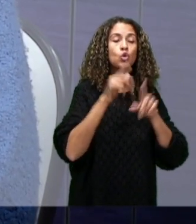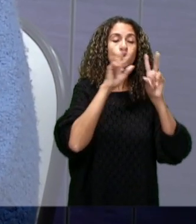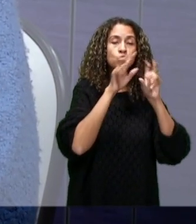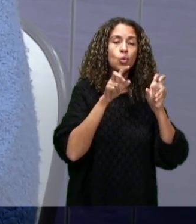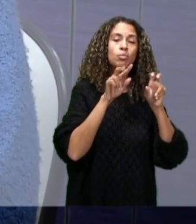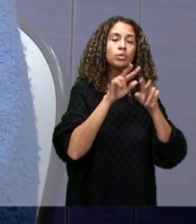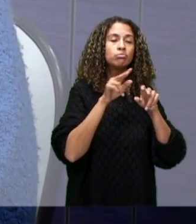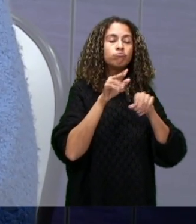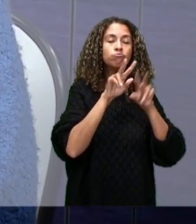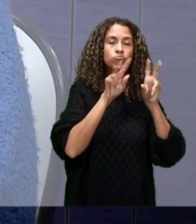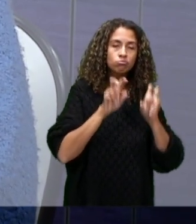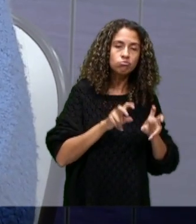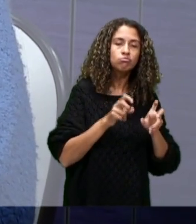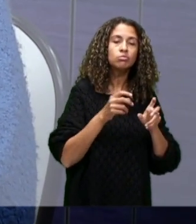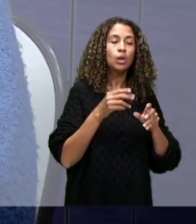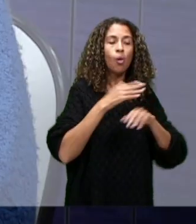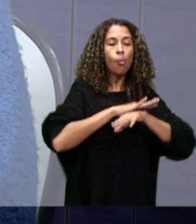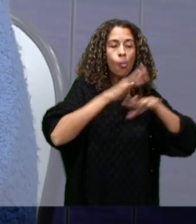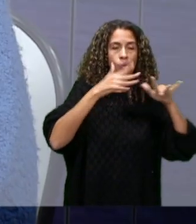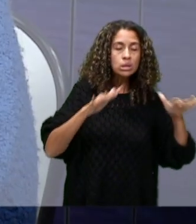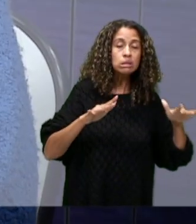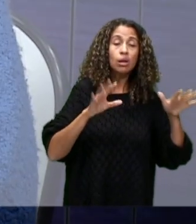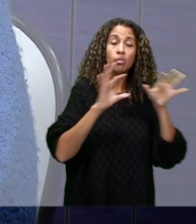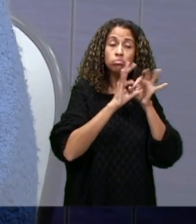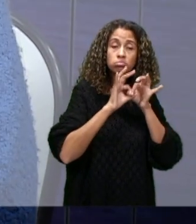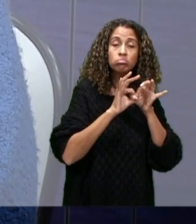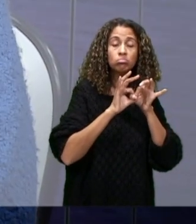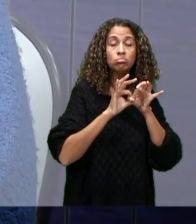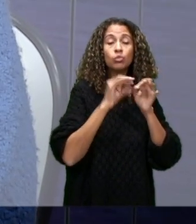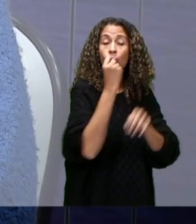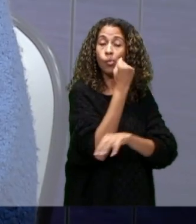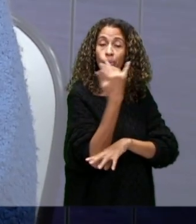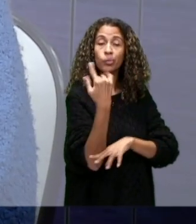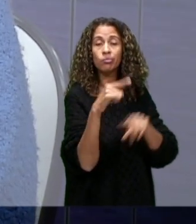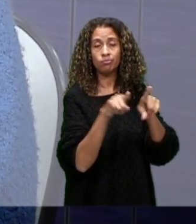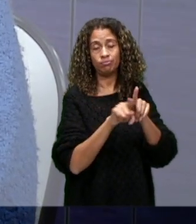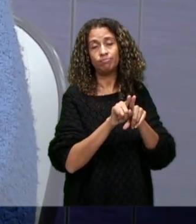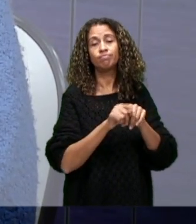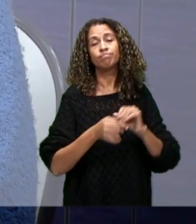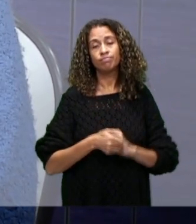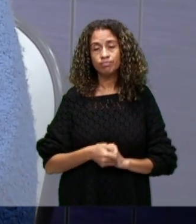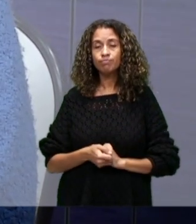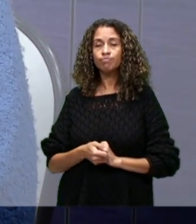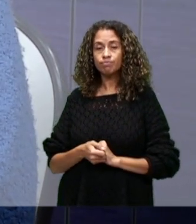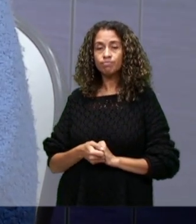um tema comum que é o oceano e que é o ambiente.